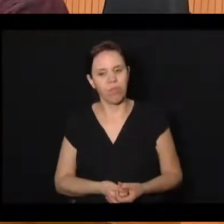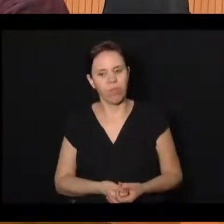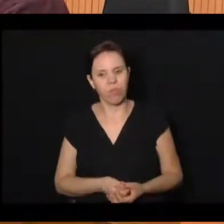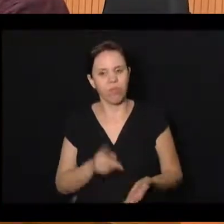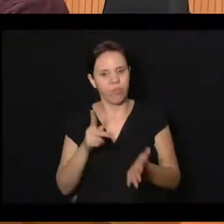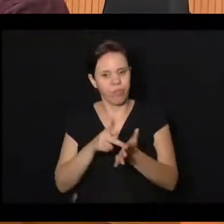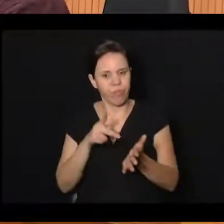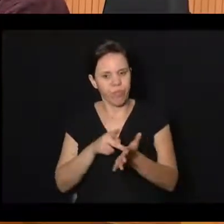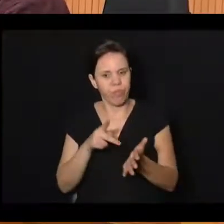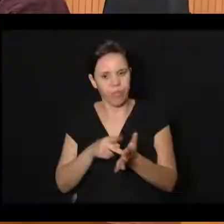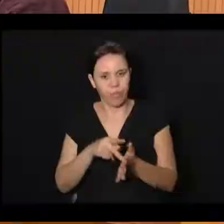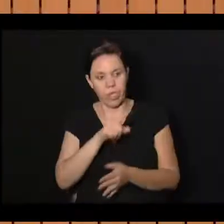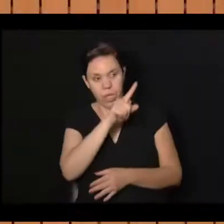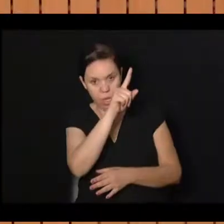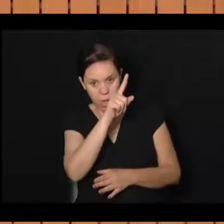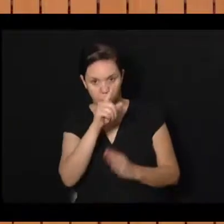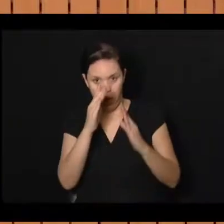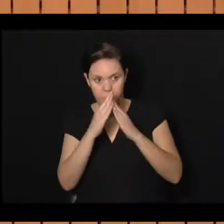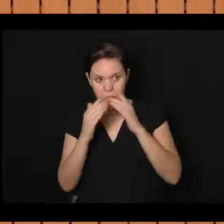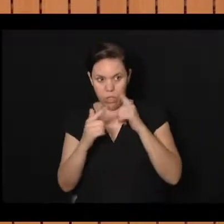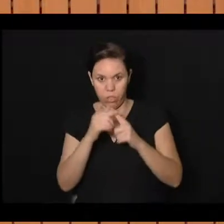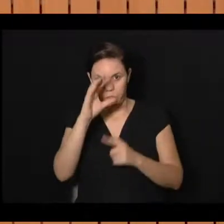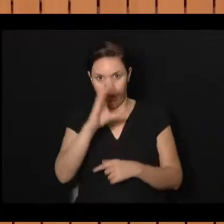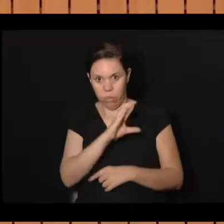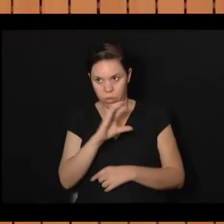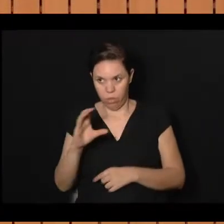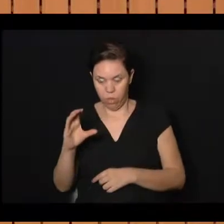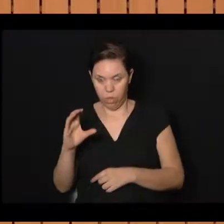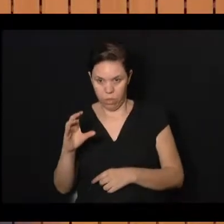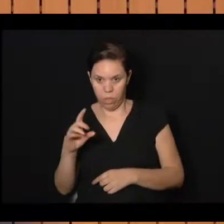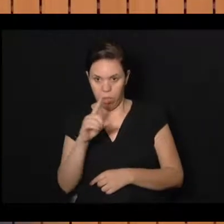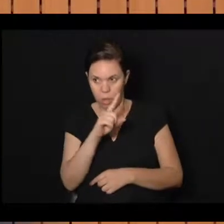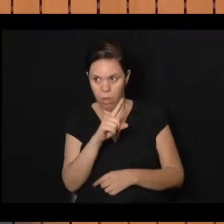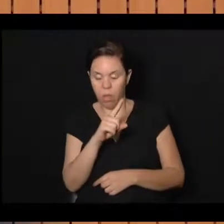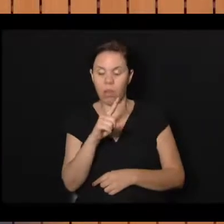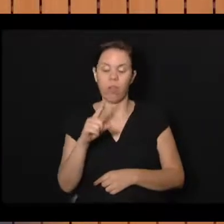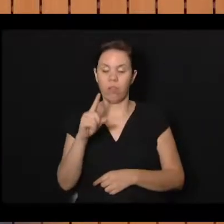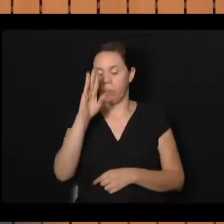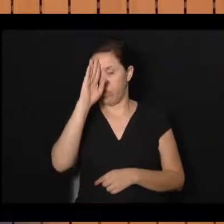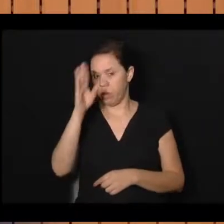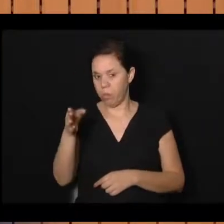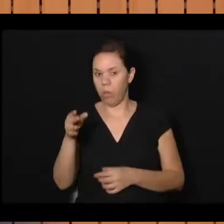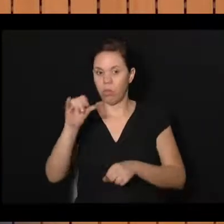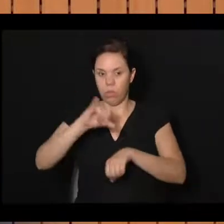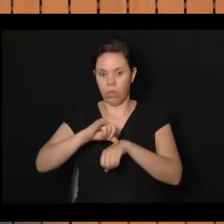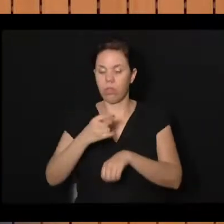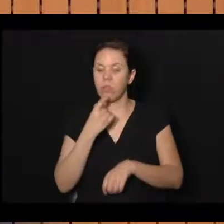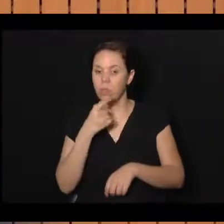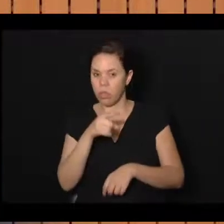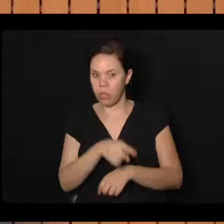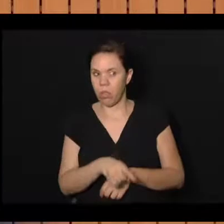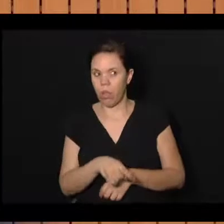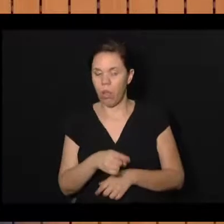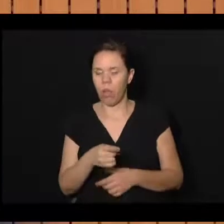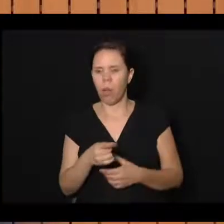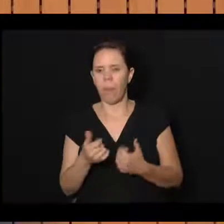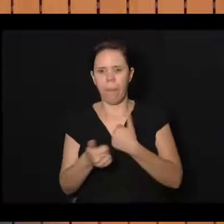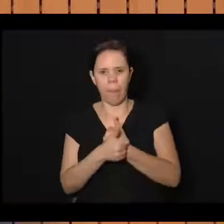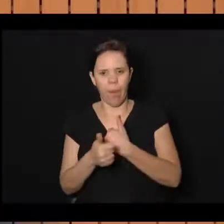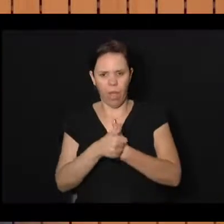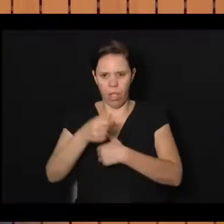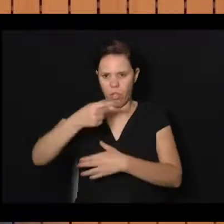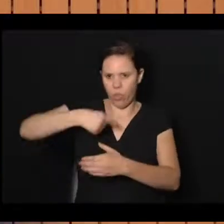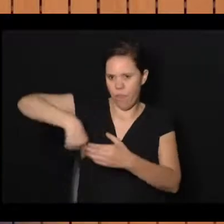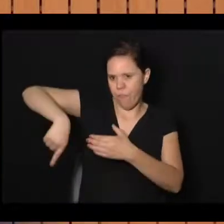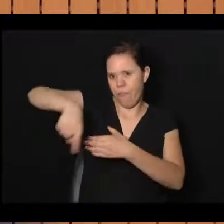ali uma concentração de doações então esse é o principal motivo lá eles sabem que tem